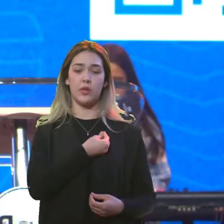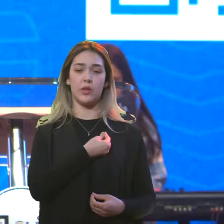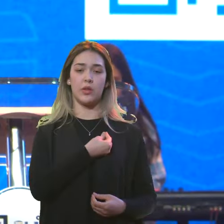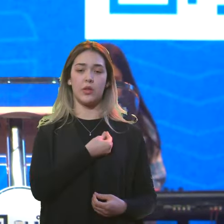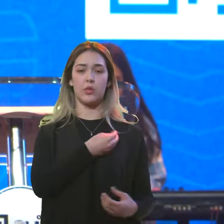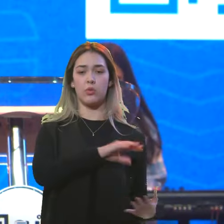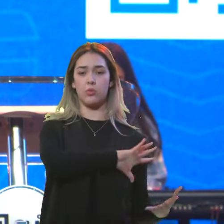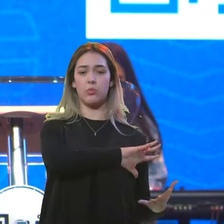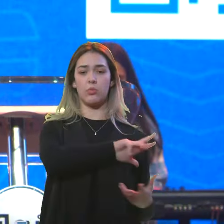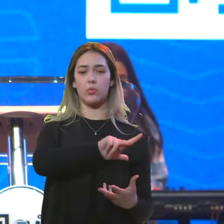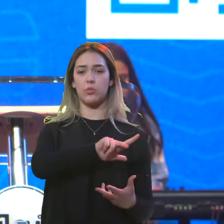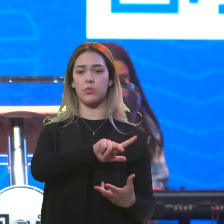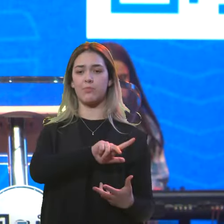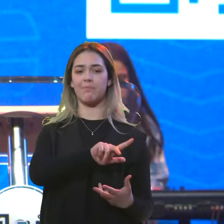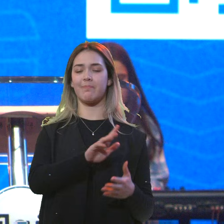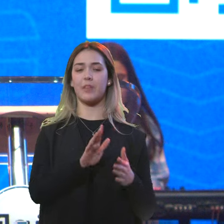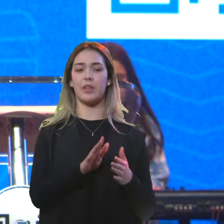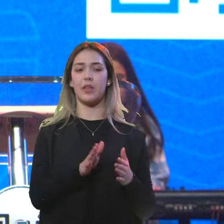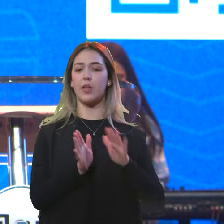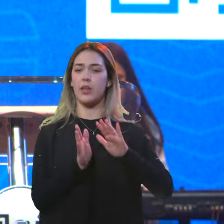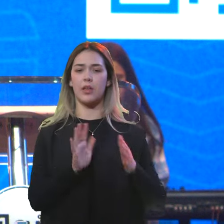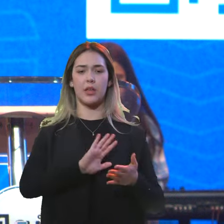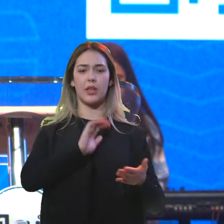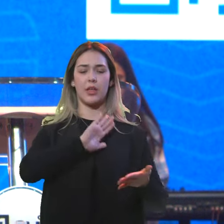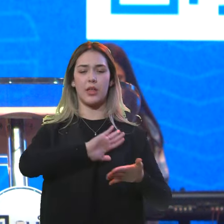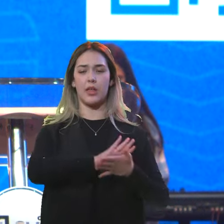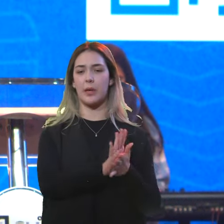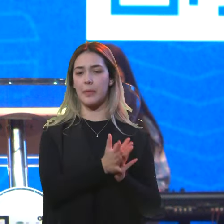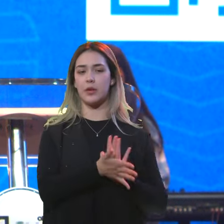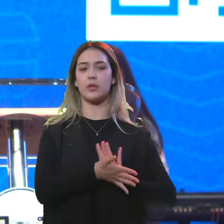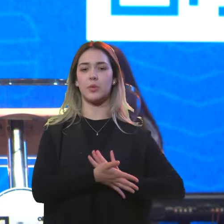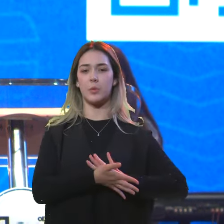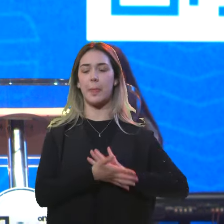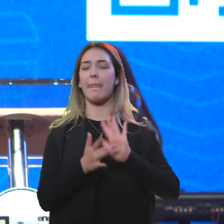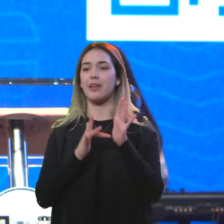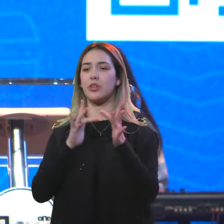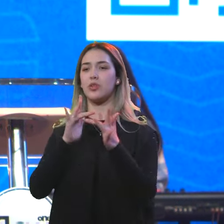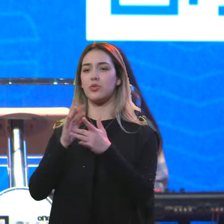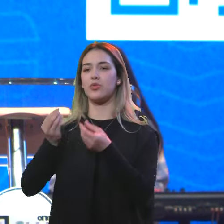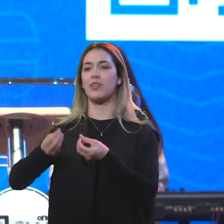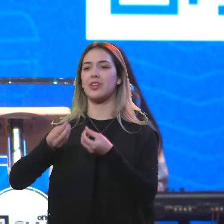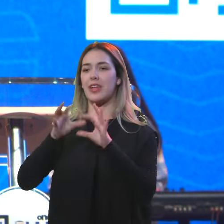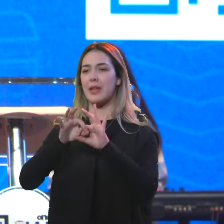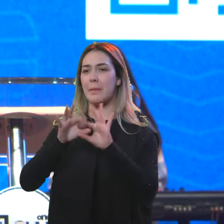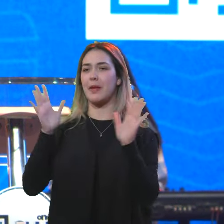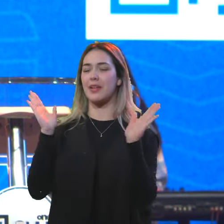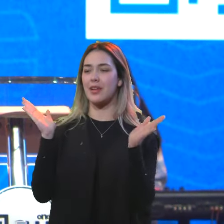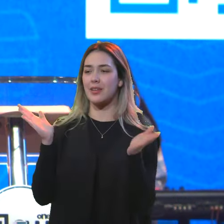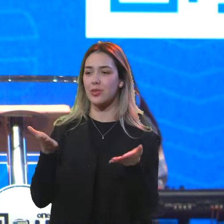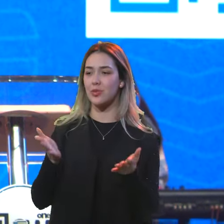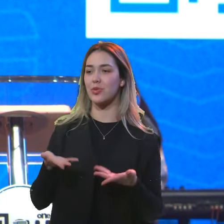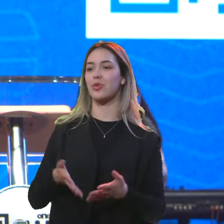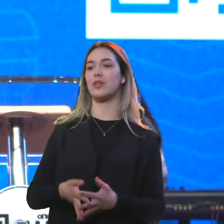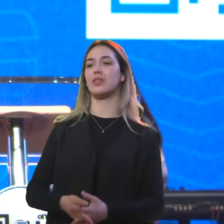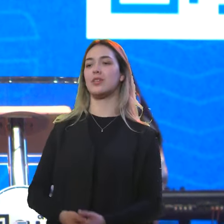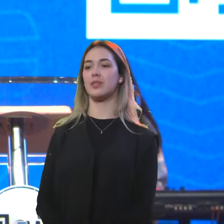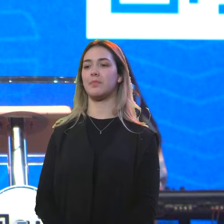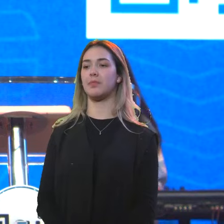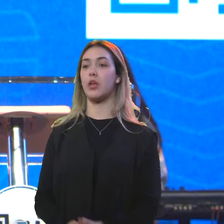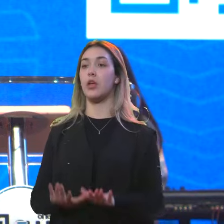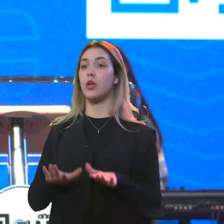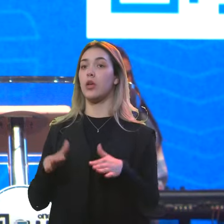aqui. Jesus vai te dar liberdade hoje, hoje, hoje. Quando uma